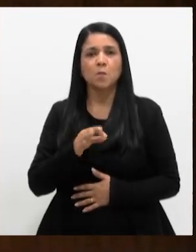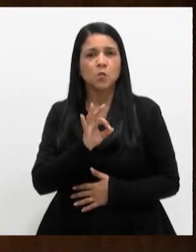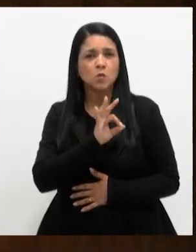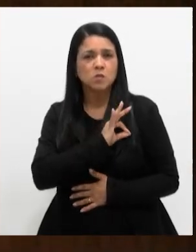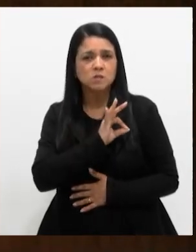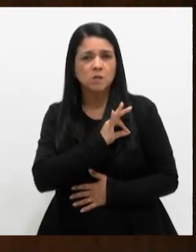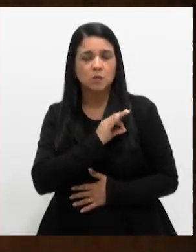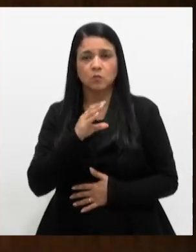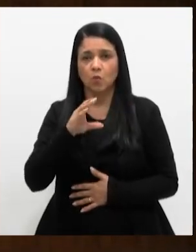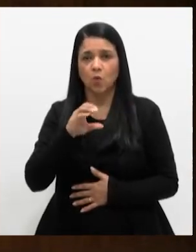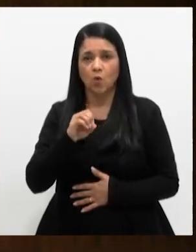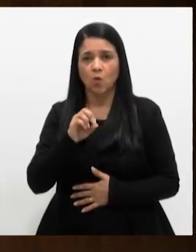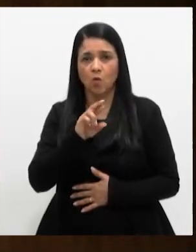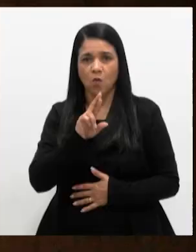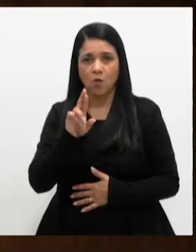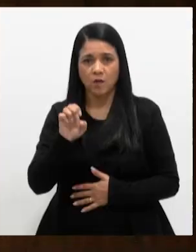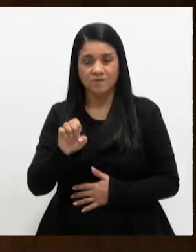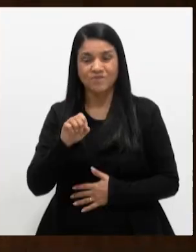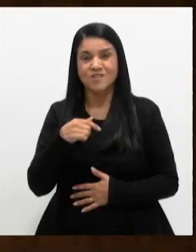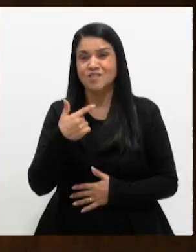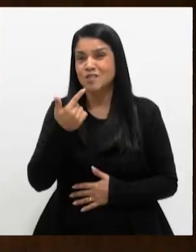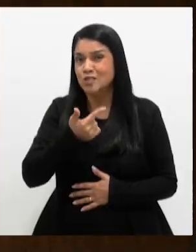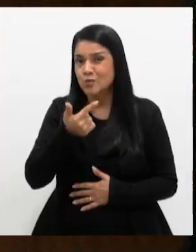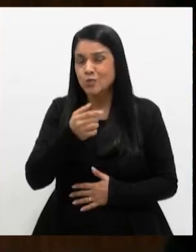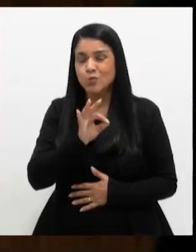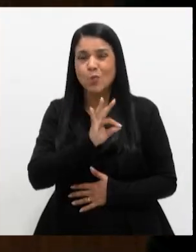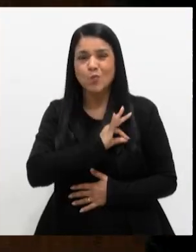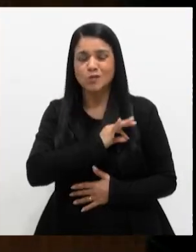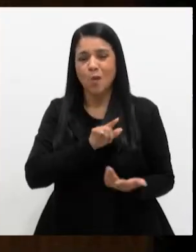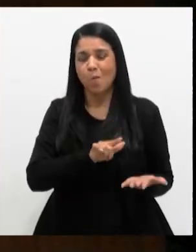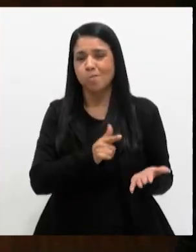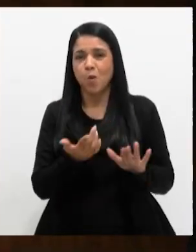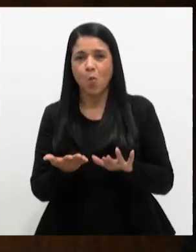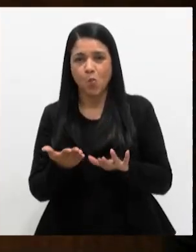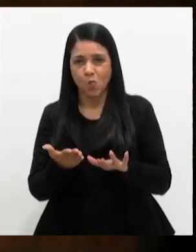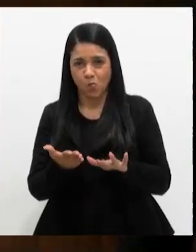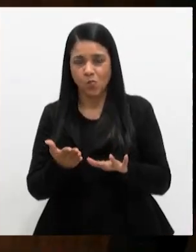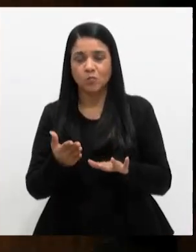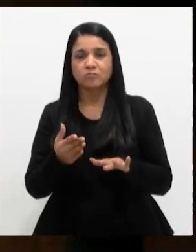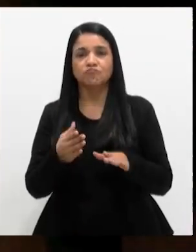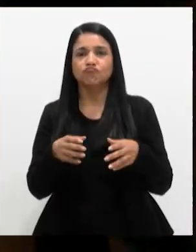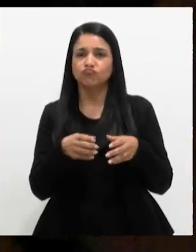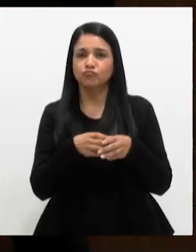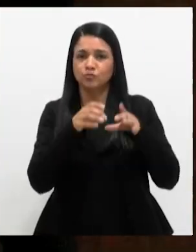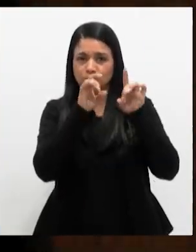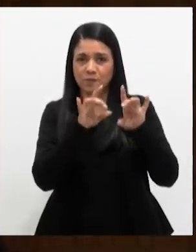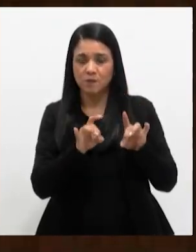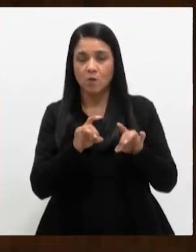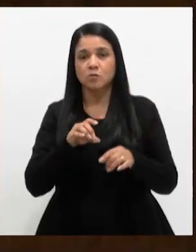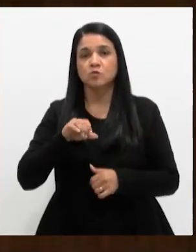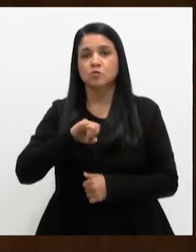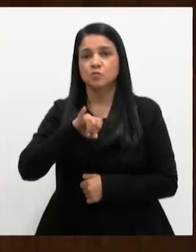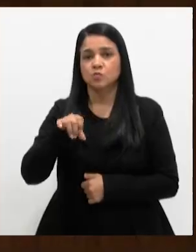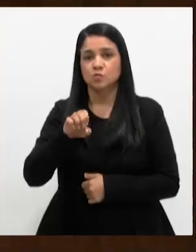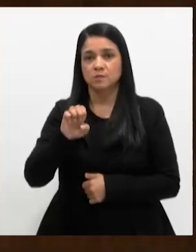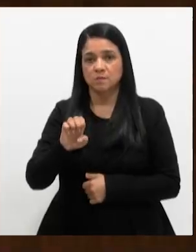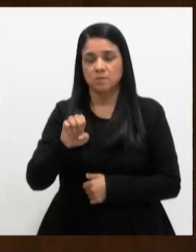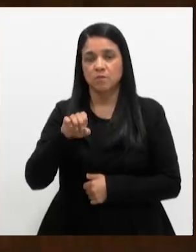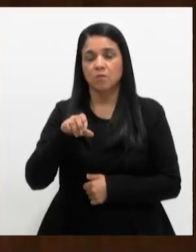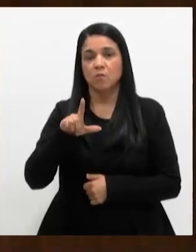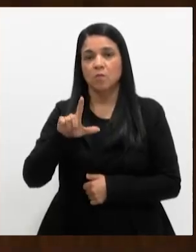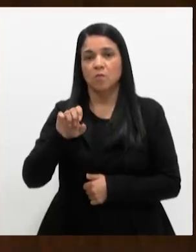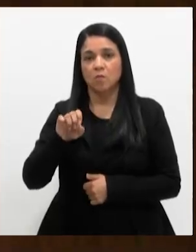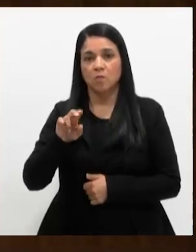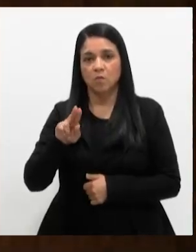do CORE, segundo policial que nós perdemos de Forças Especiais, o José Lourenço, senhor presidente, que